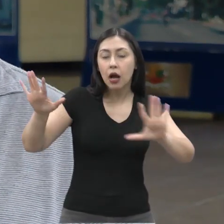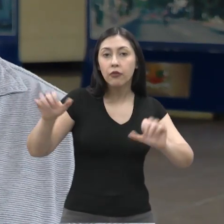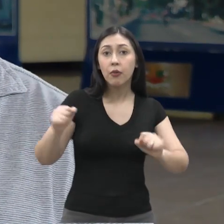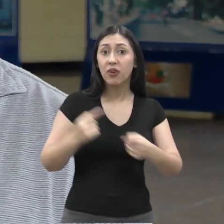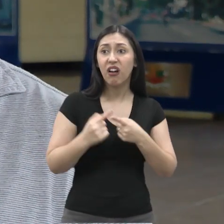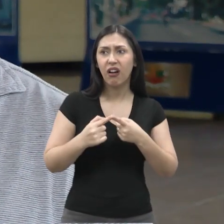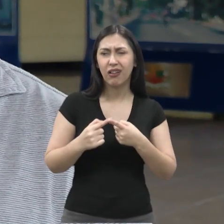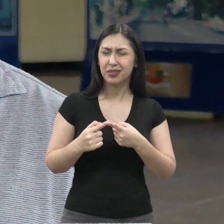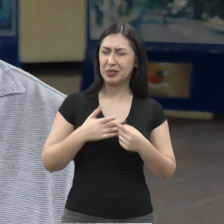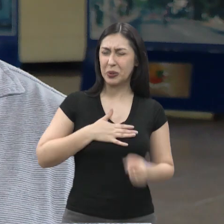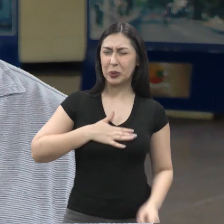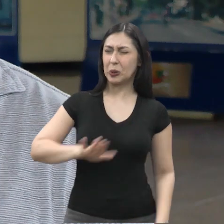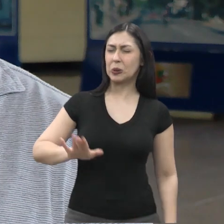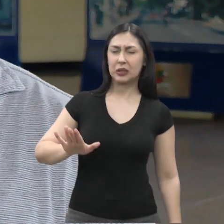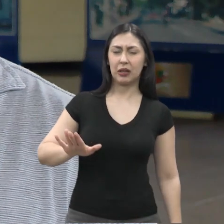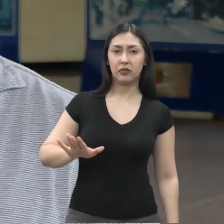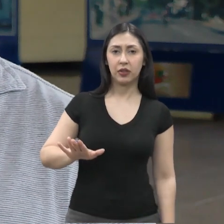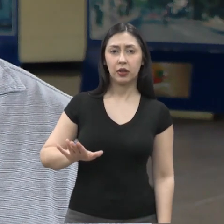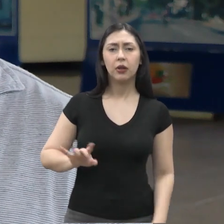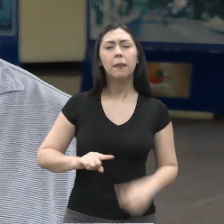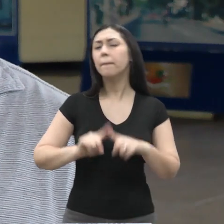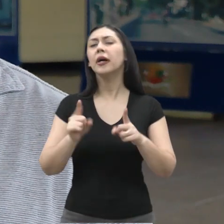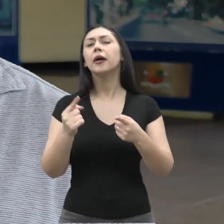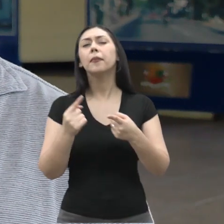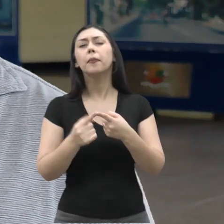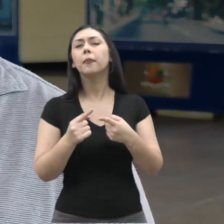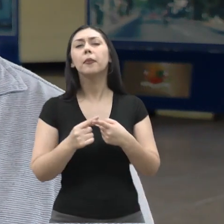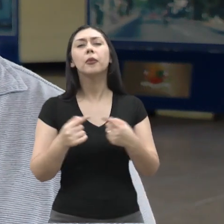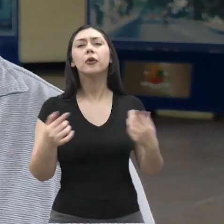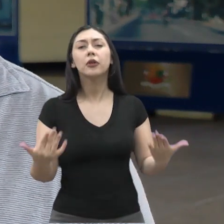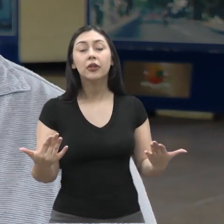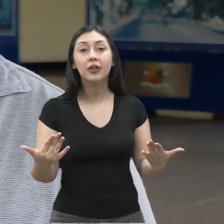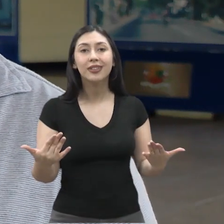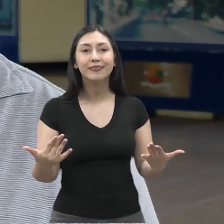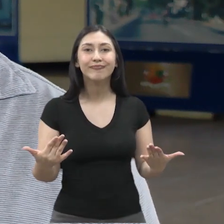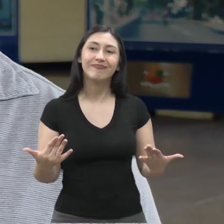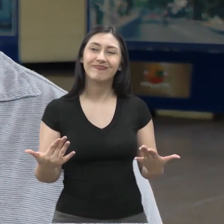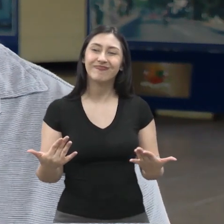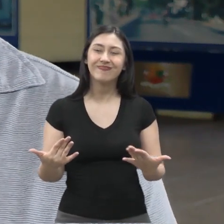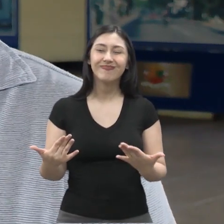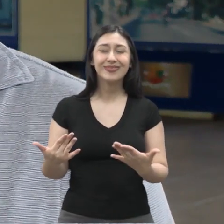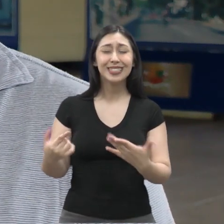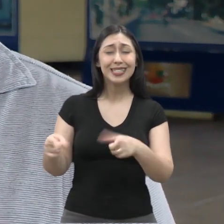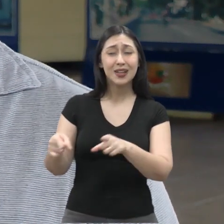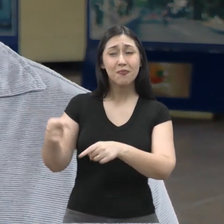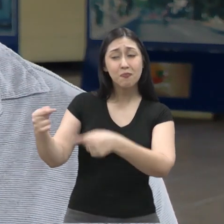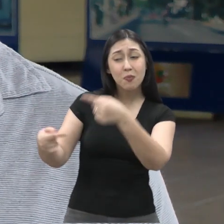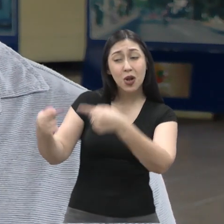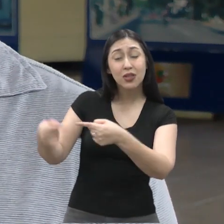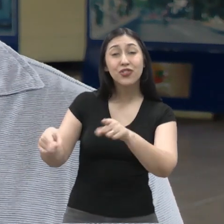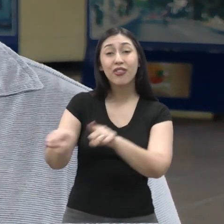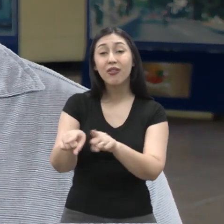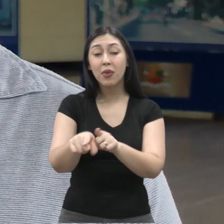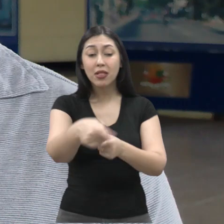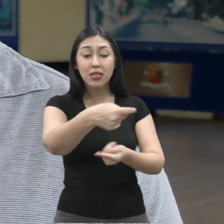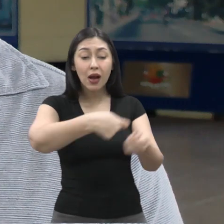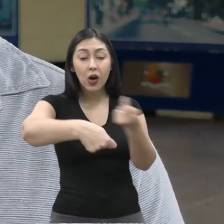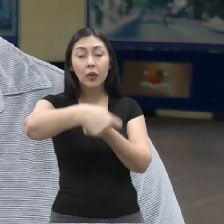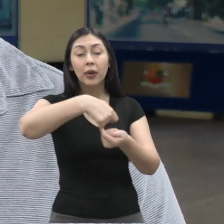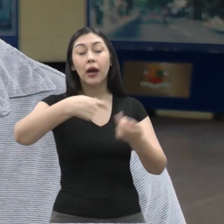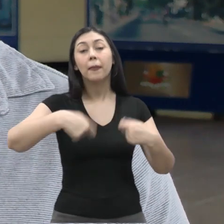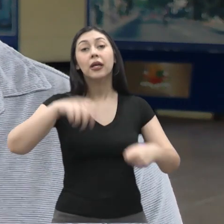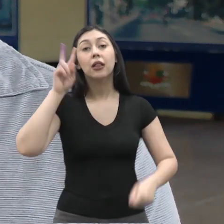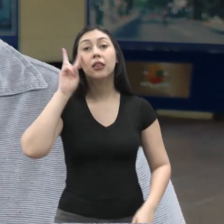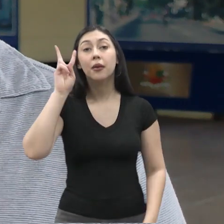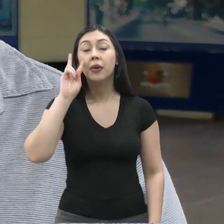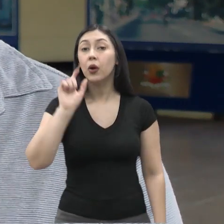Brasil, fruto desse descontentamento. Esse descontentamento se dá em grande medida por razões políticas, é claro, mas fundamentalmente econômicas,